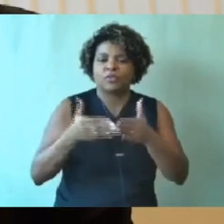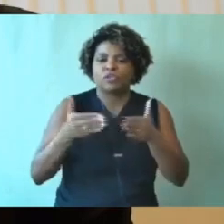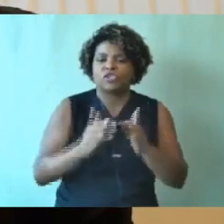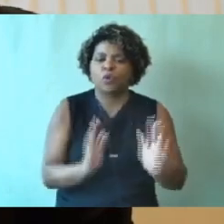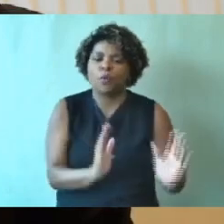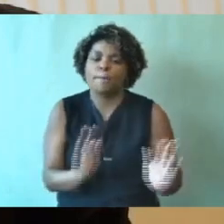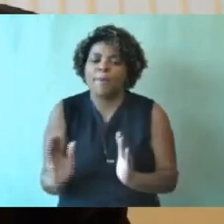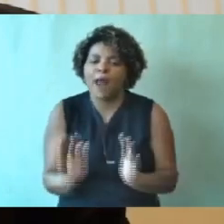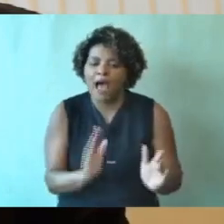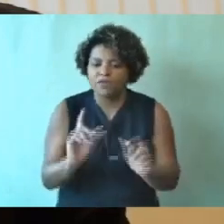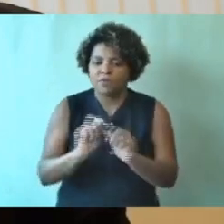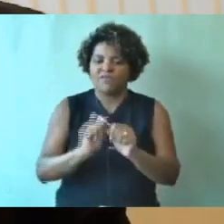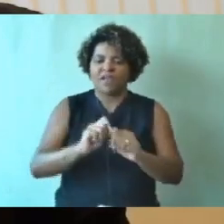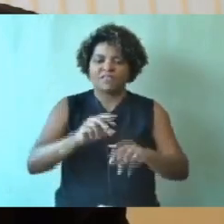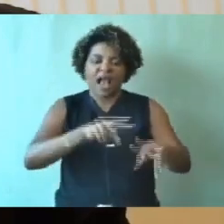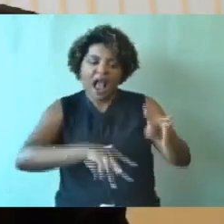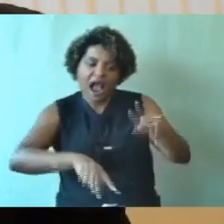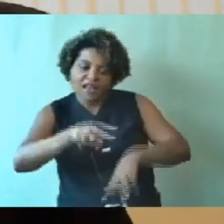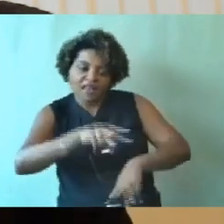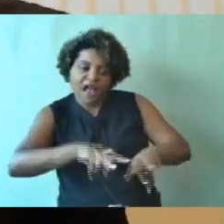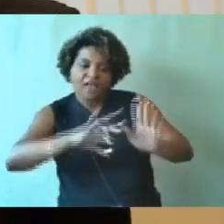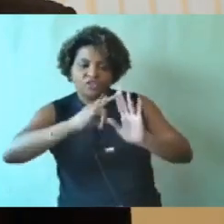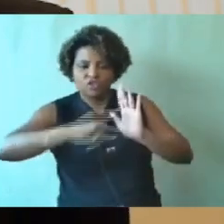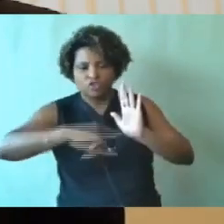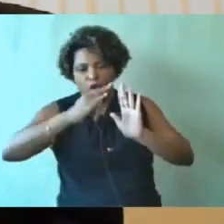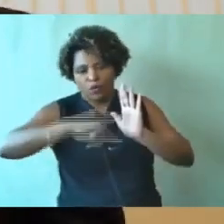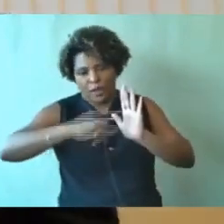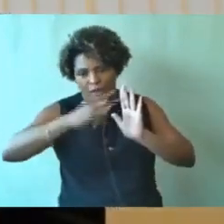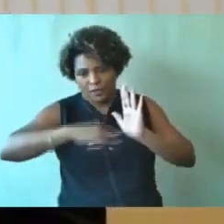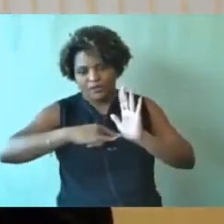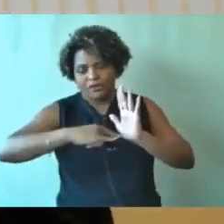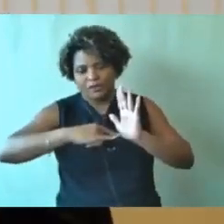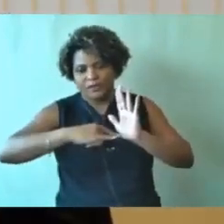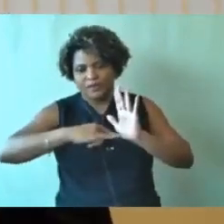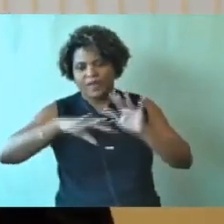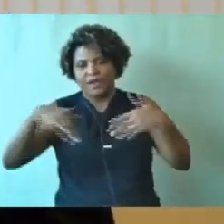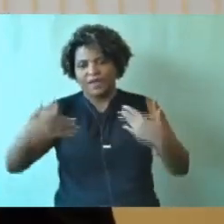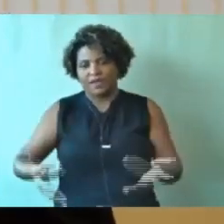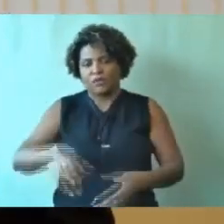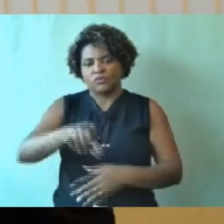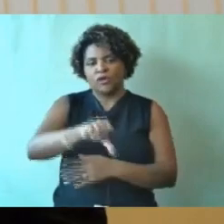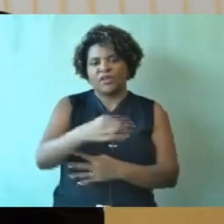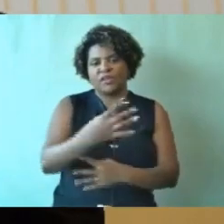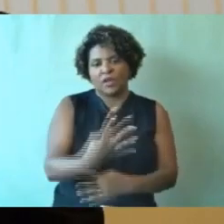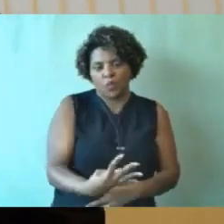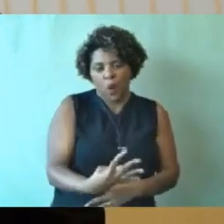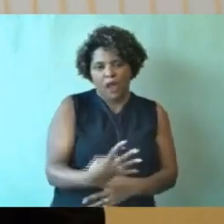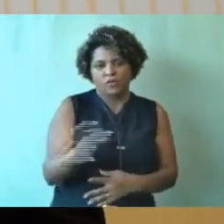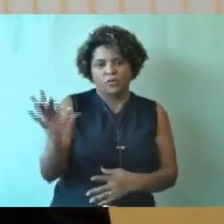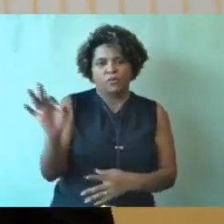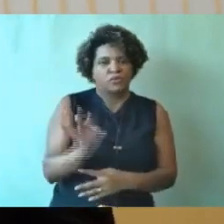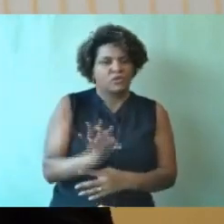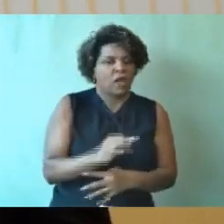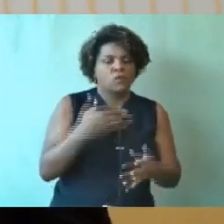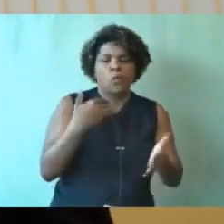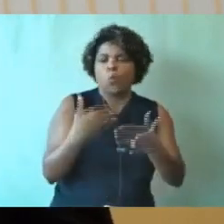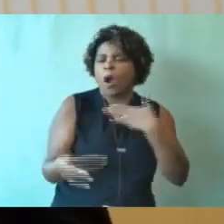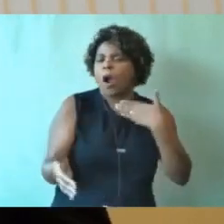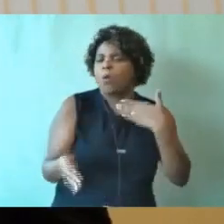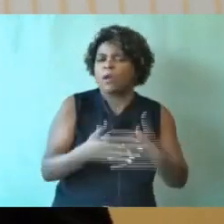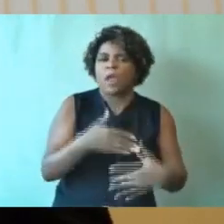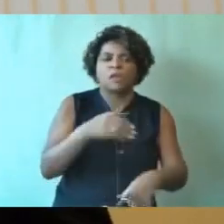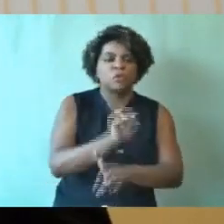os contratos. A documentação. Então, assim, os 94%, olha, qualquer sociedade com